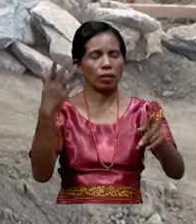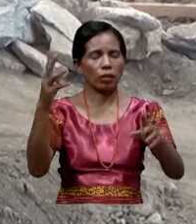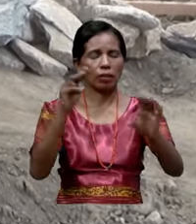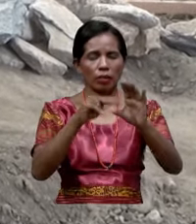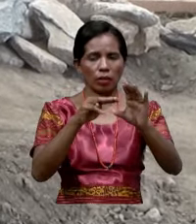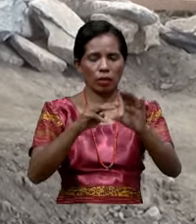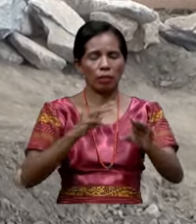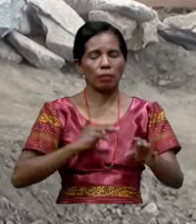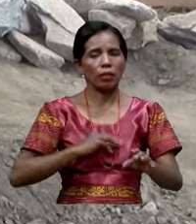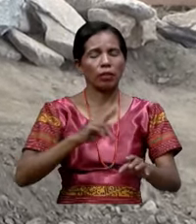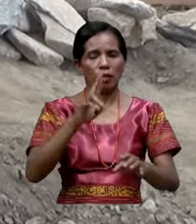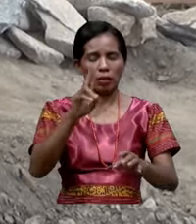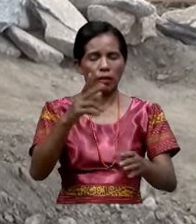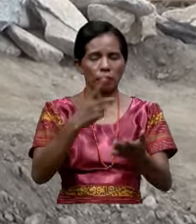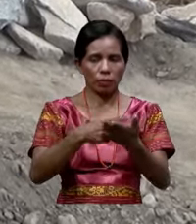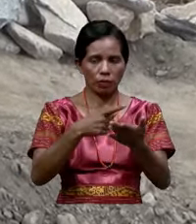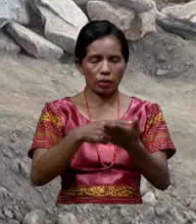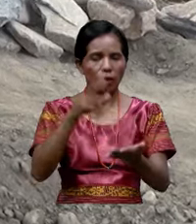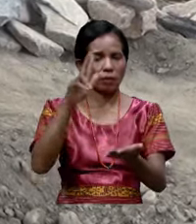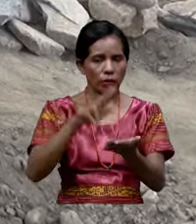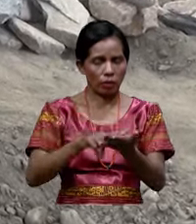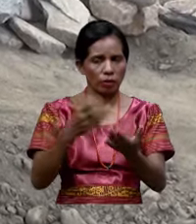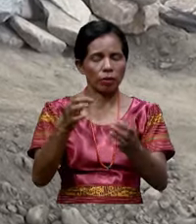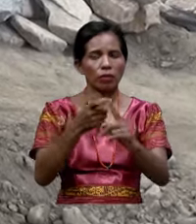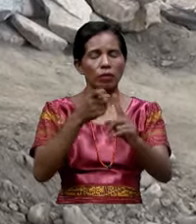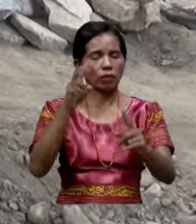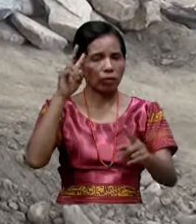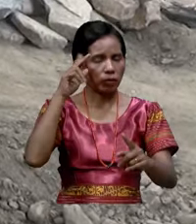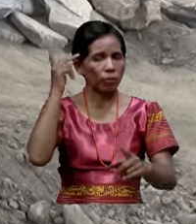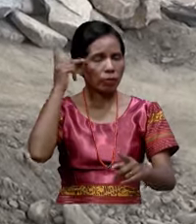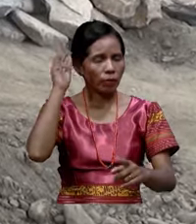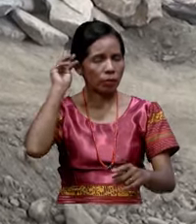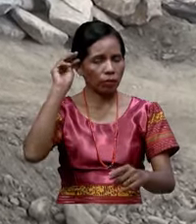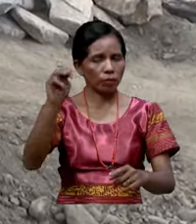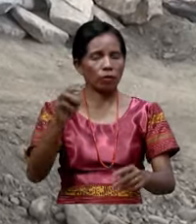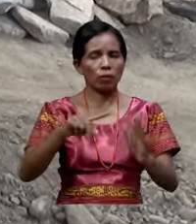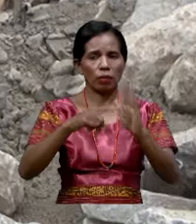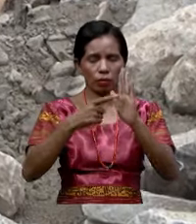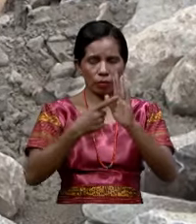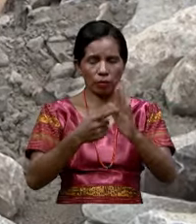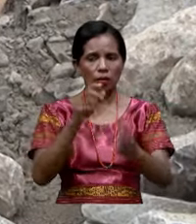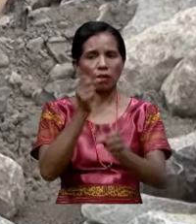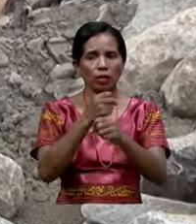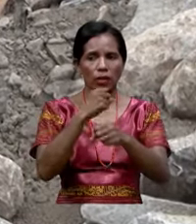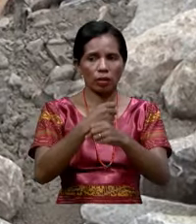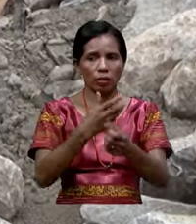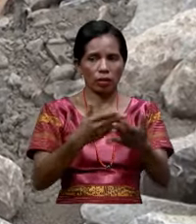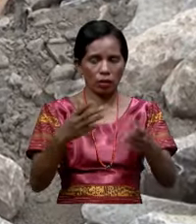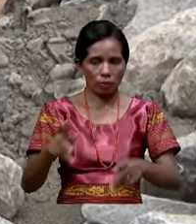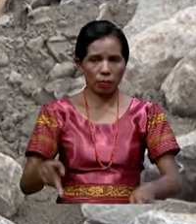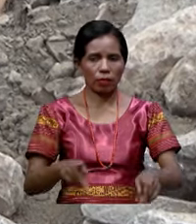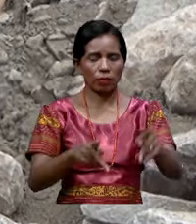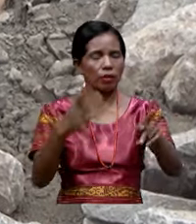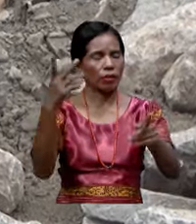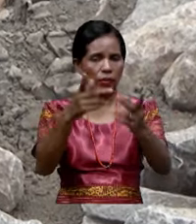fon Malewana. Proposta né aprovado ona husi vice-primeiro-ministro rodi hahu halo construção ba facilidade pública e